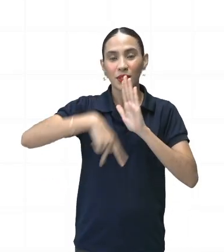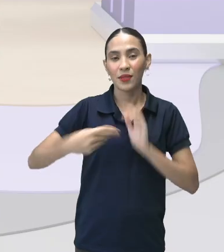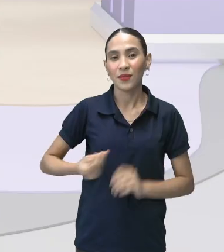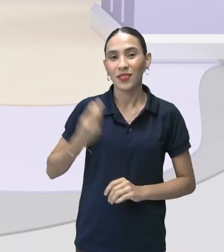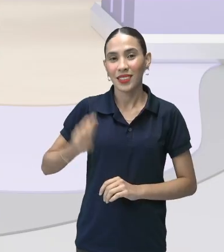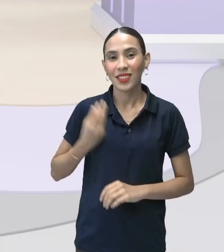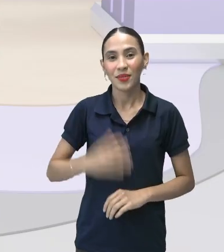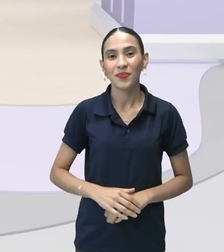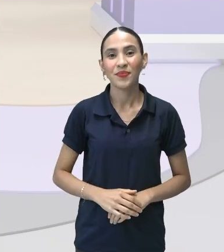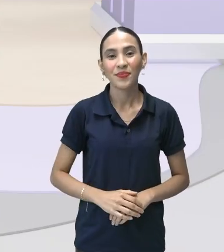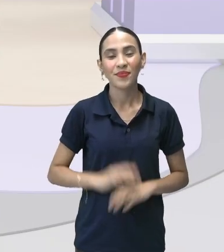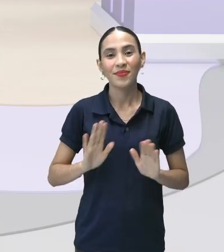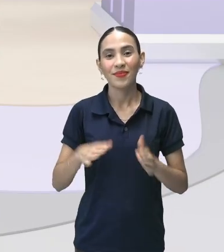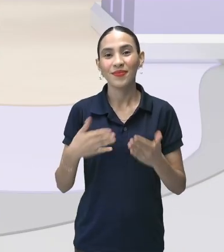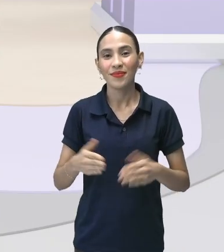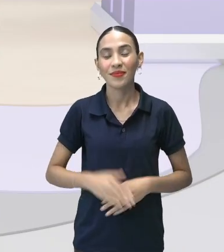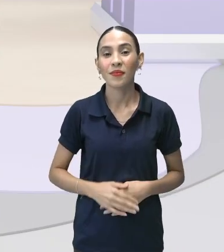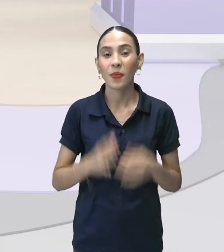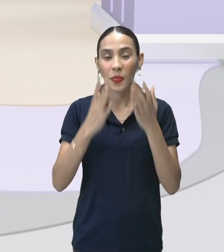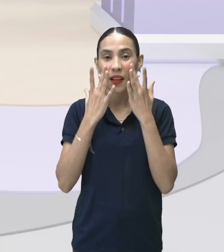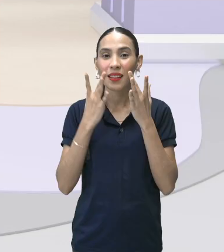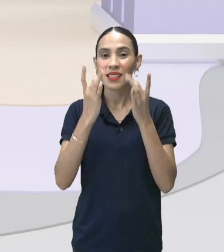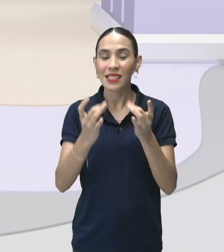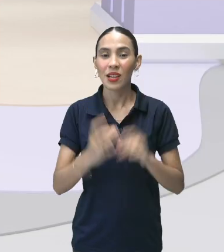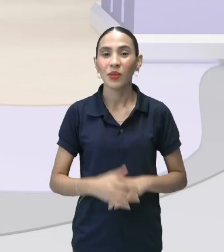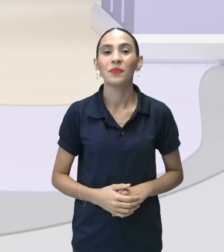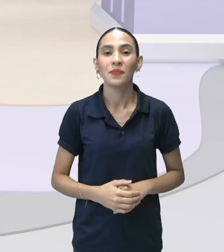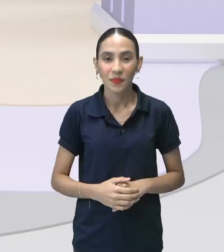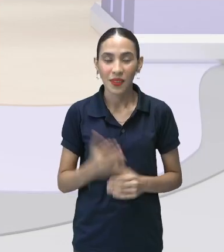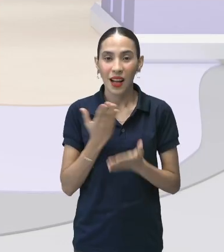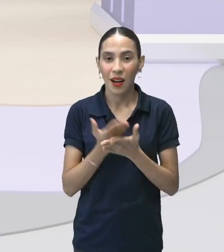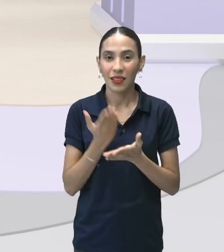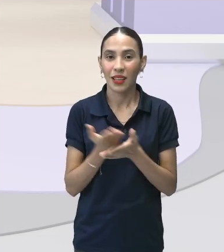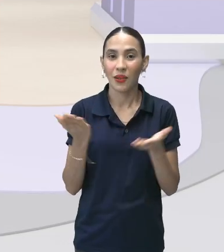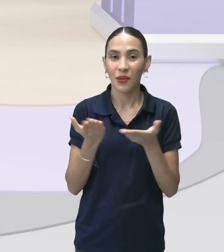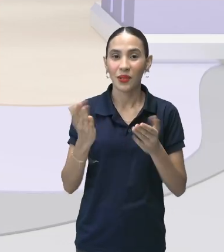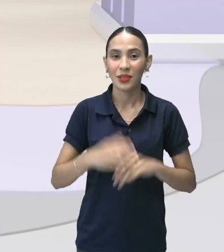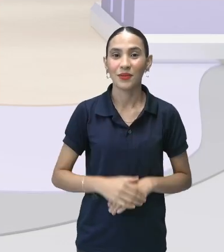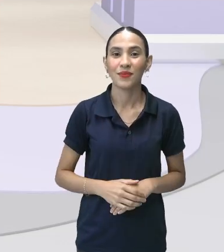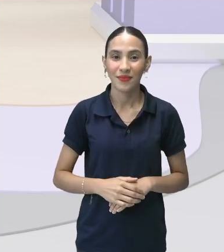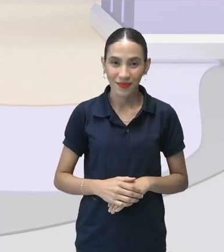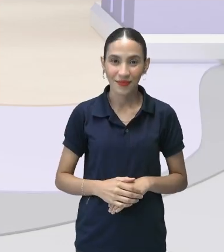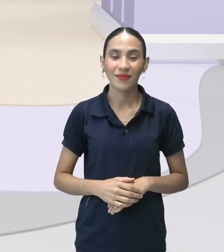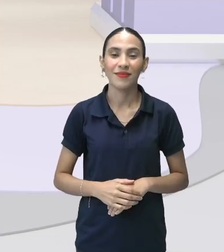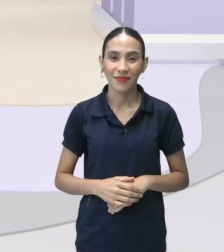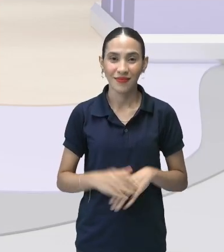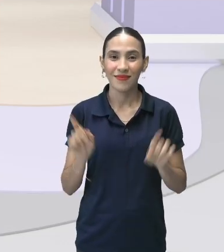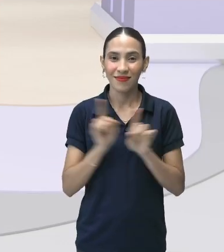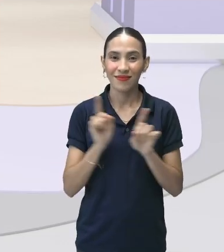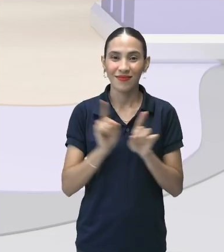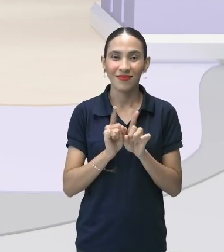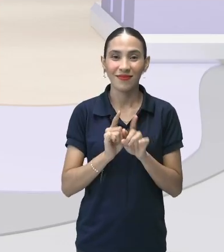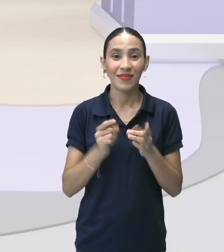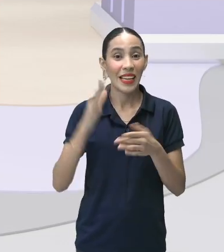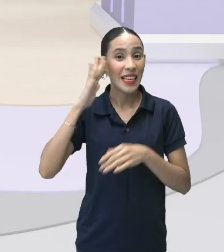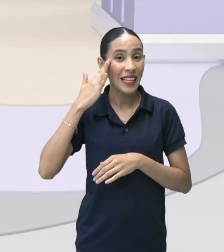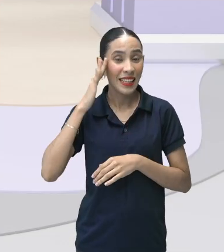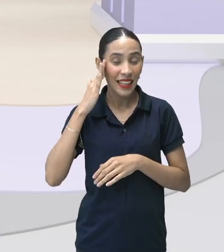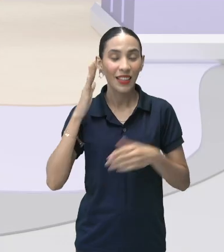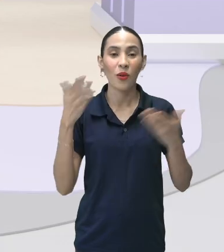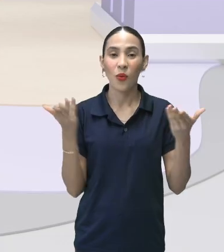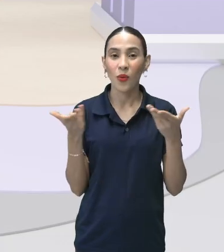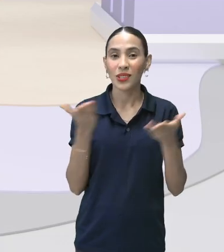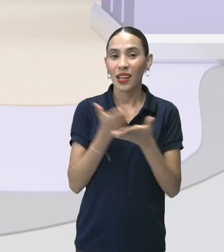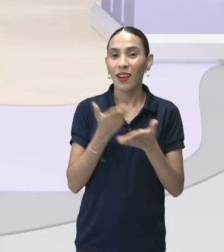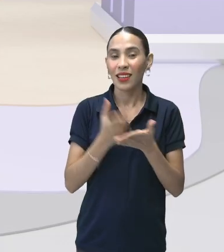vida. Então, muita atenção para esta aula de hoje e, mais do que nunca, entenda que essa